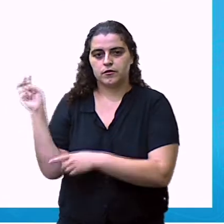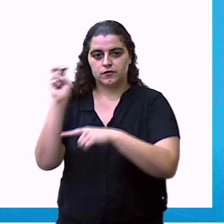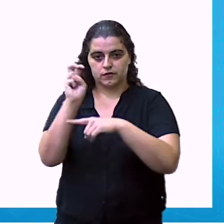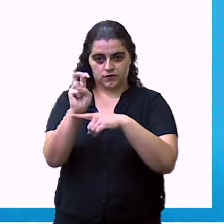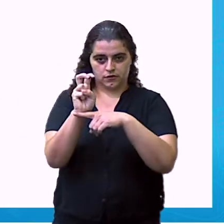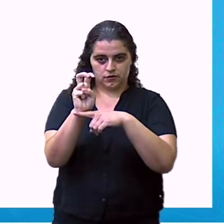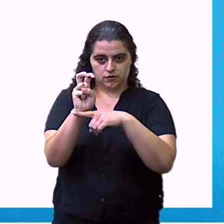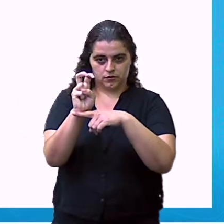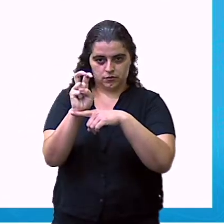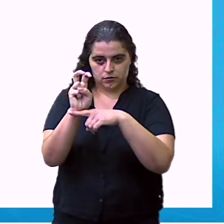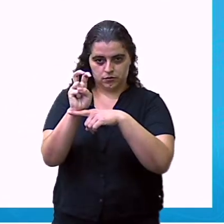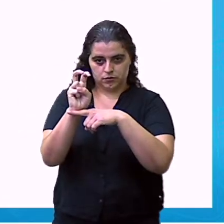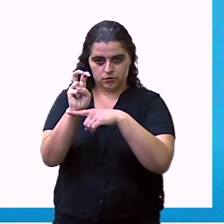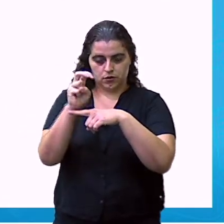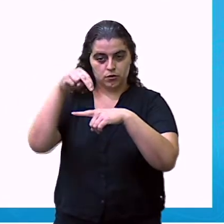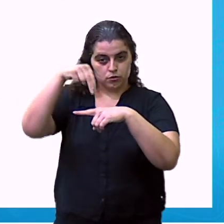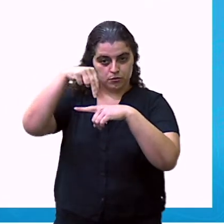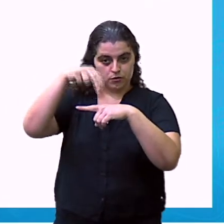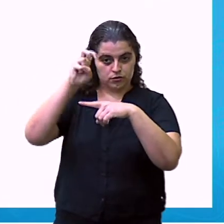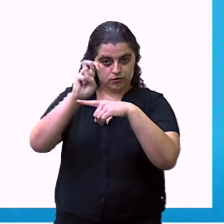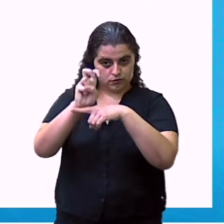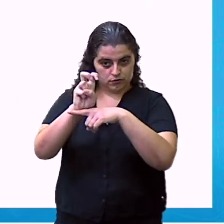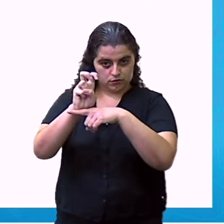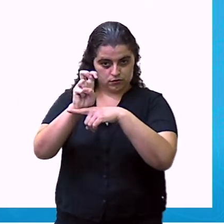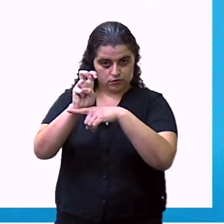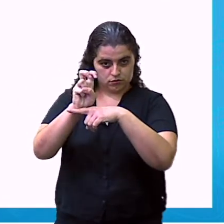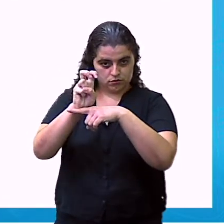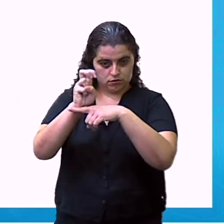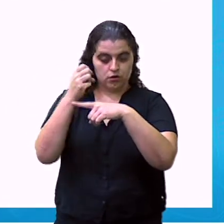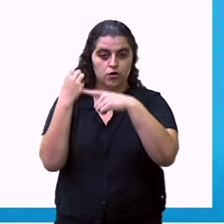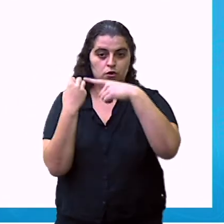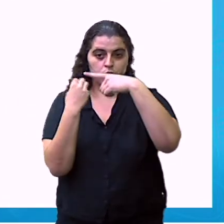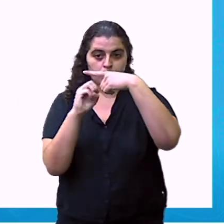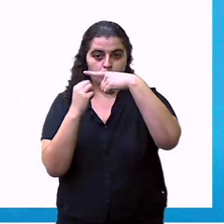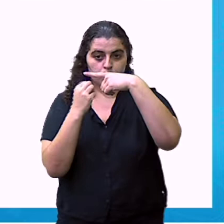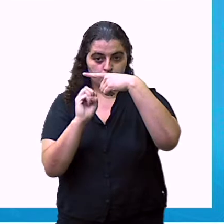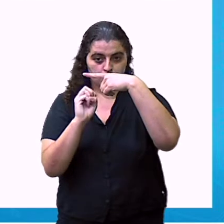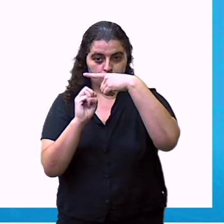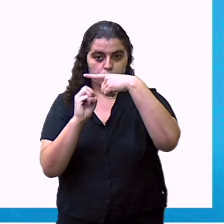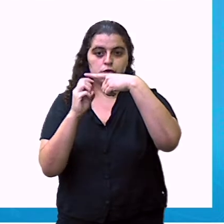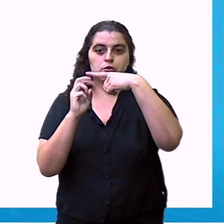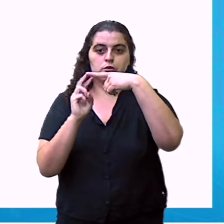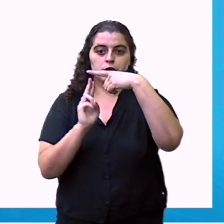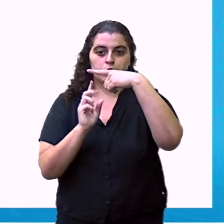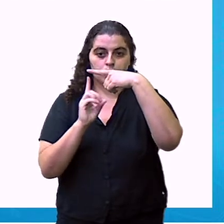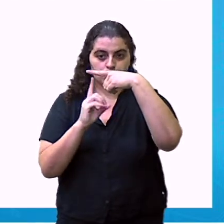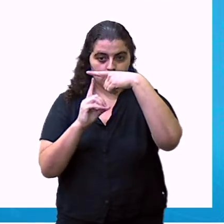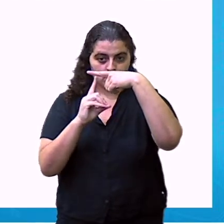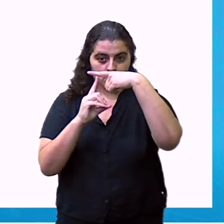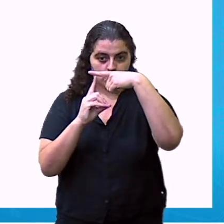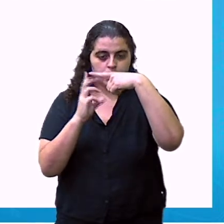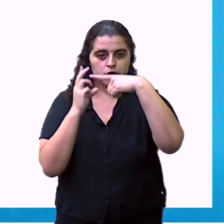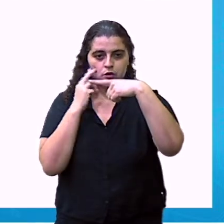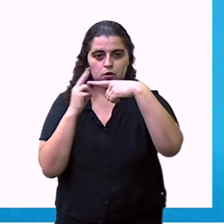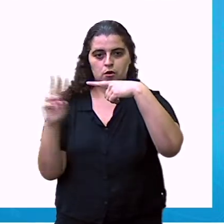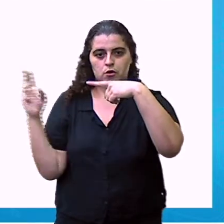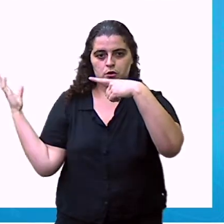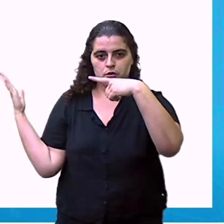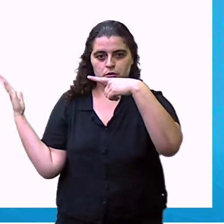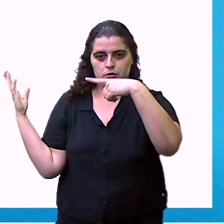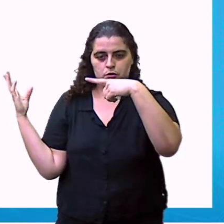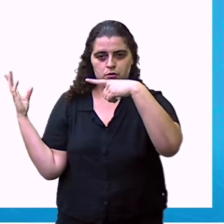numerador, que é o 5, ele é menor do que o número 8. Então, aqui eu tenho uma fração